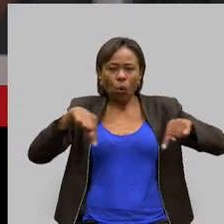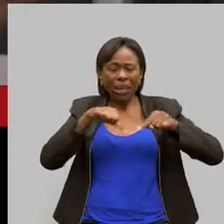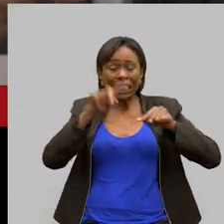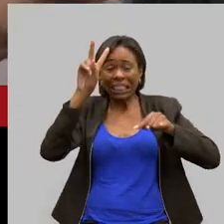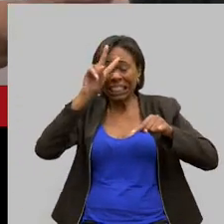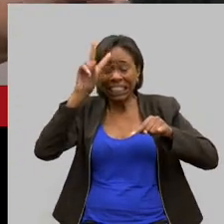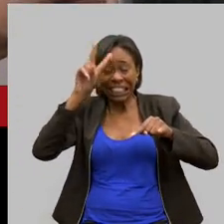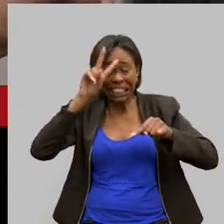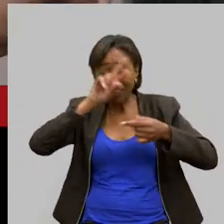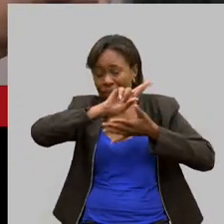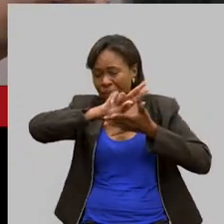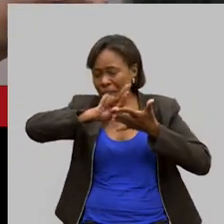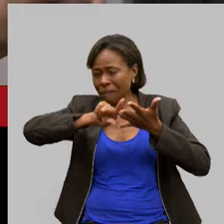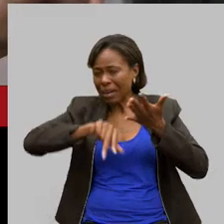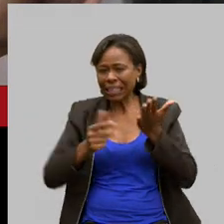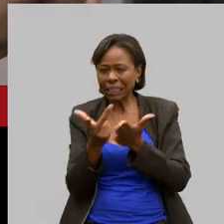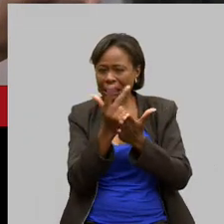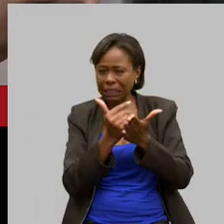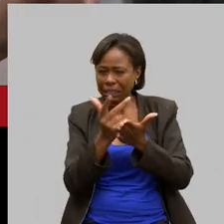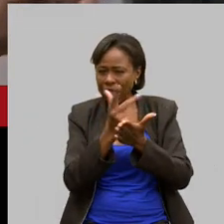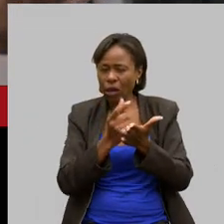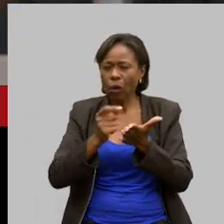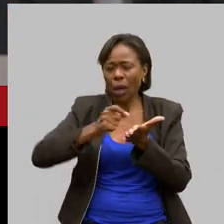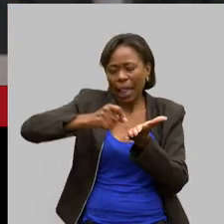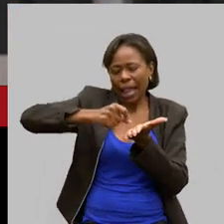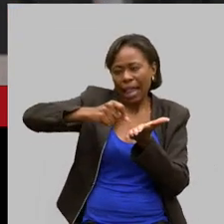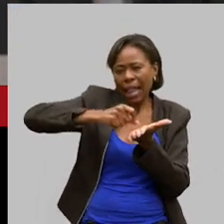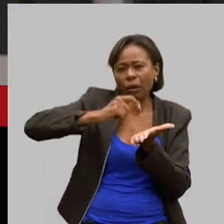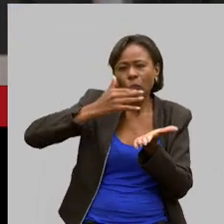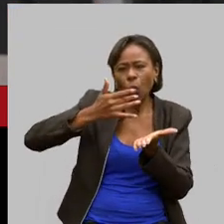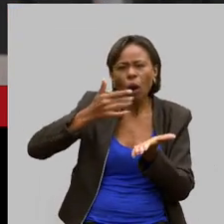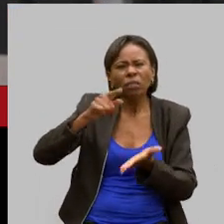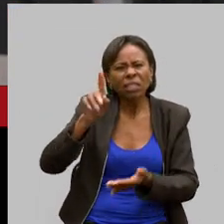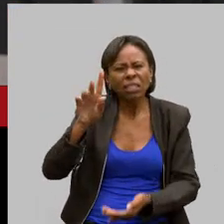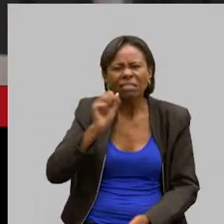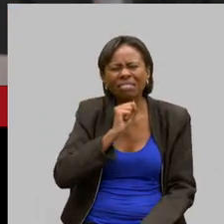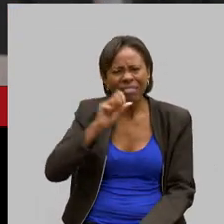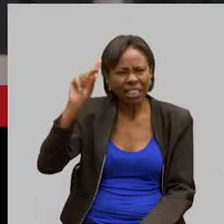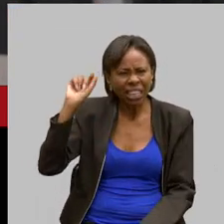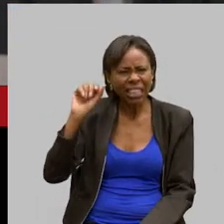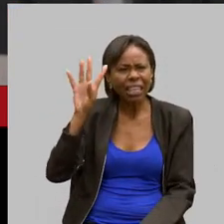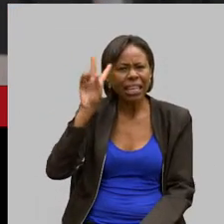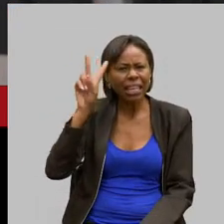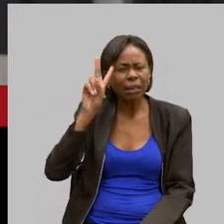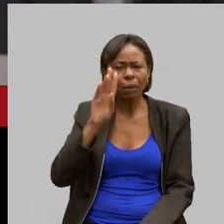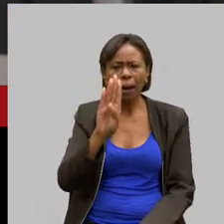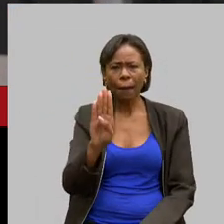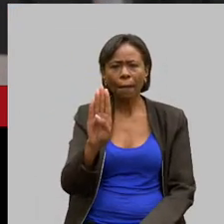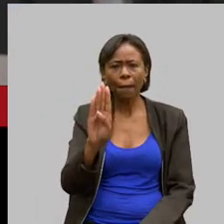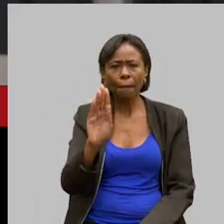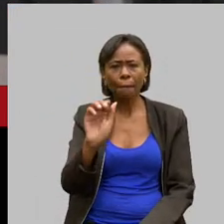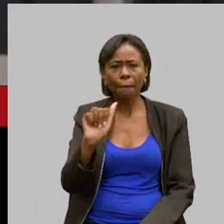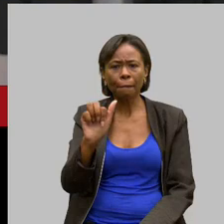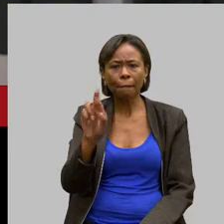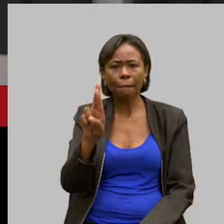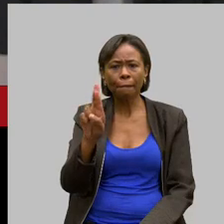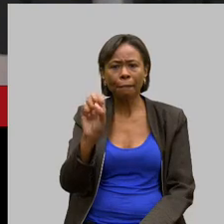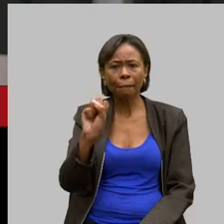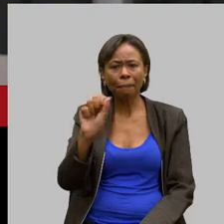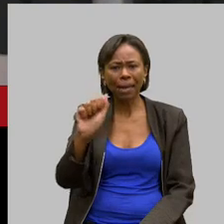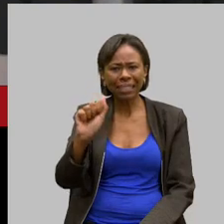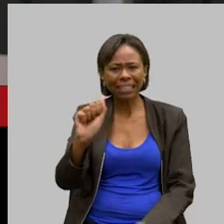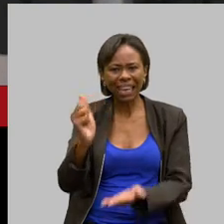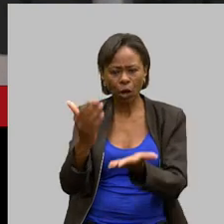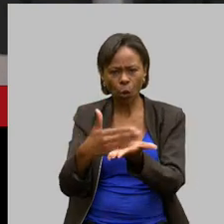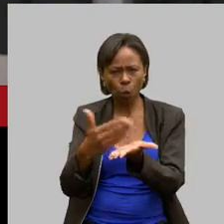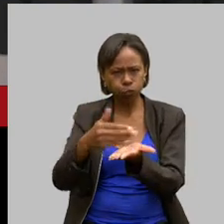mais velhos aqui lembra da Bassa a é aquela Bassa desenhada porque eu não sabia ler outra coisa que eu